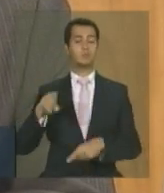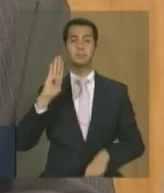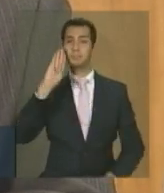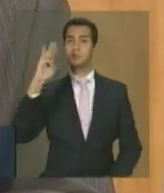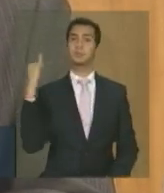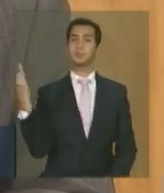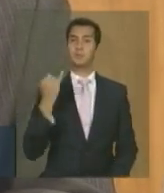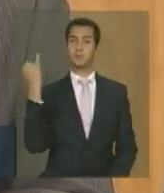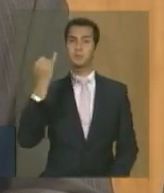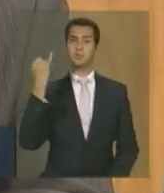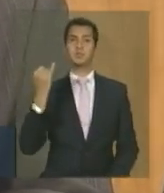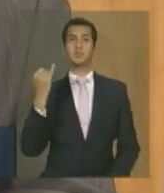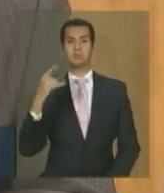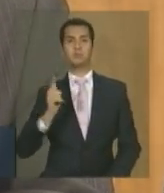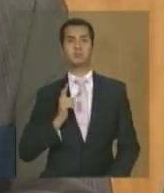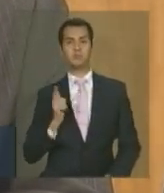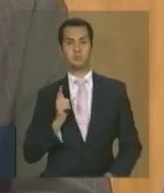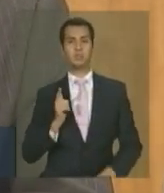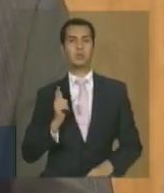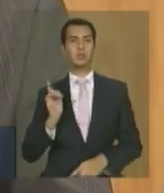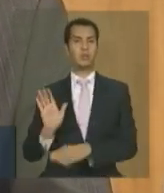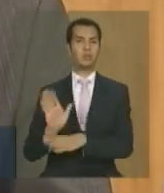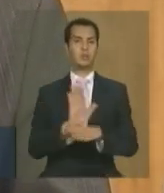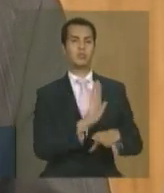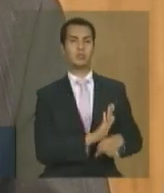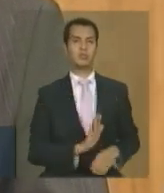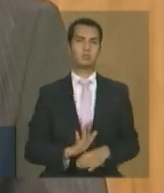cadeia industrial, para frente e para trás.